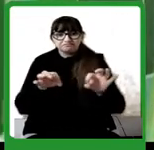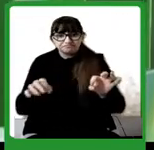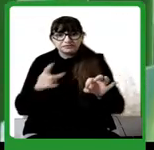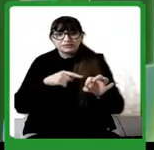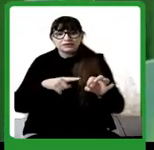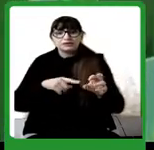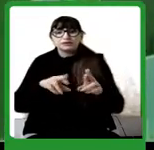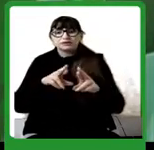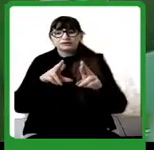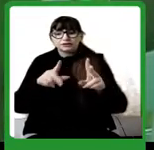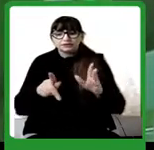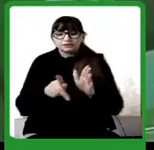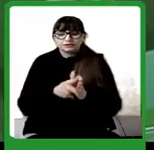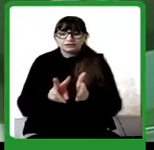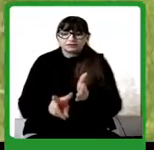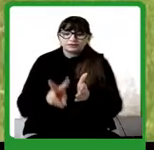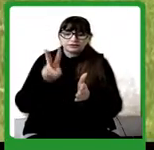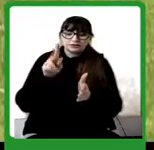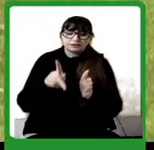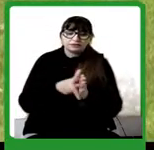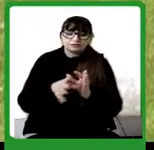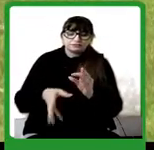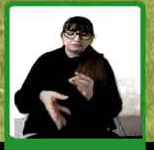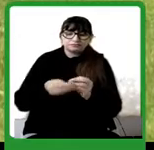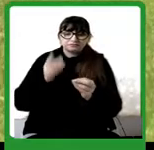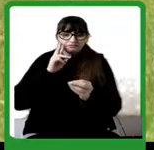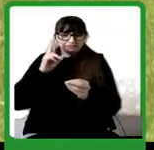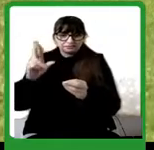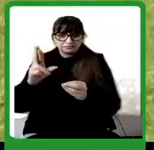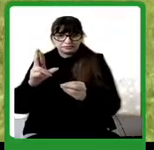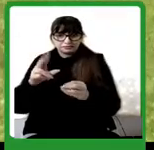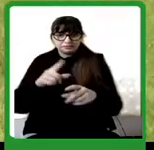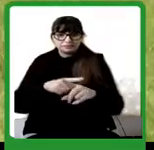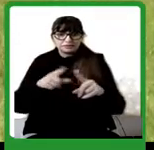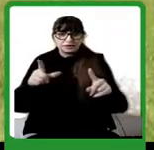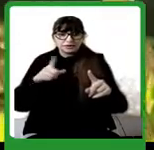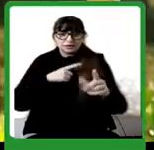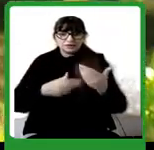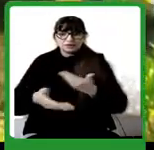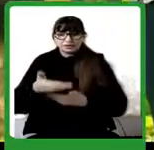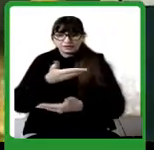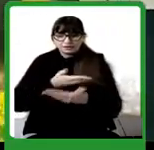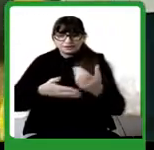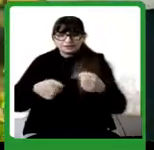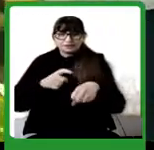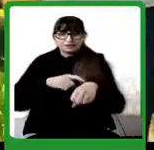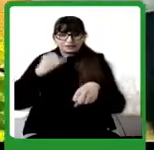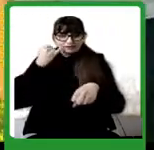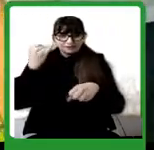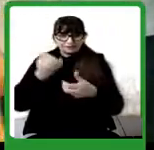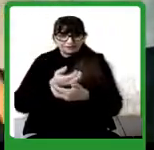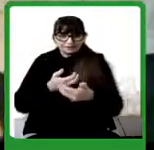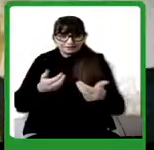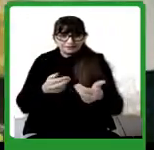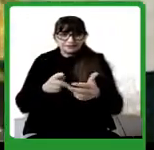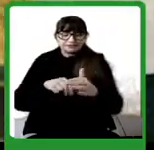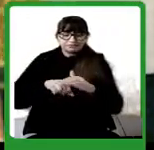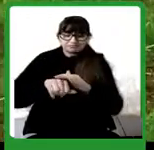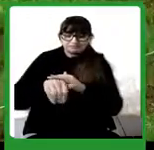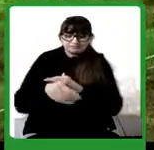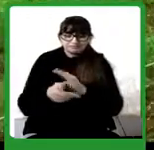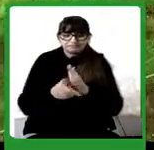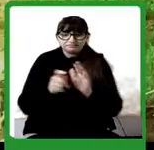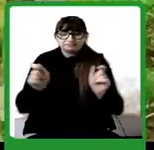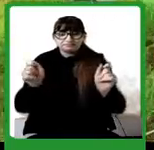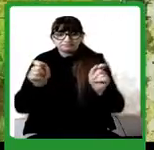valorização dos donos do negócio. Sempre é tempo de cooperar e inovar. Por isso, aprimoramos nossas habilidades